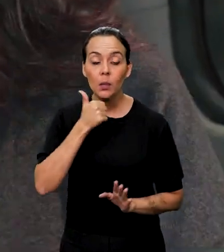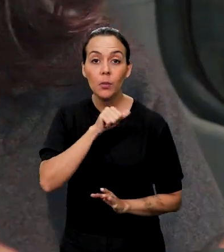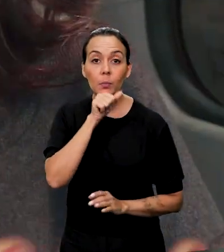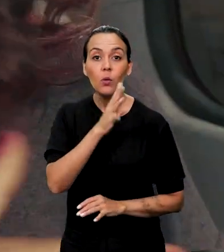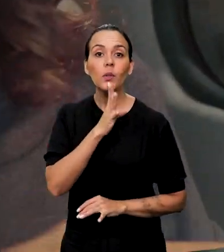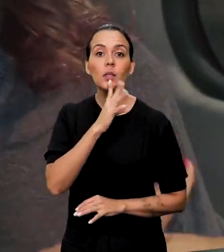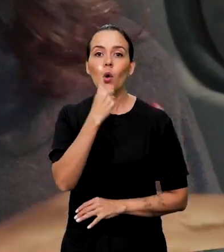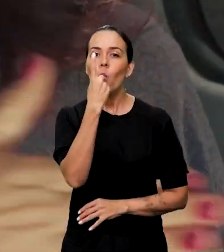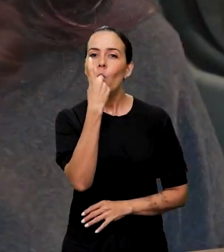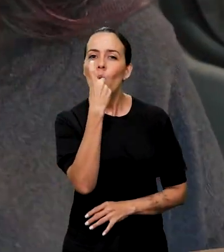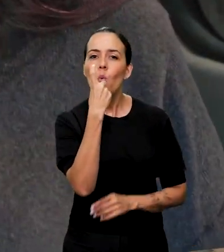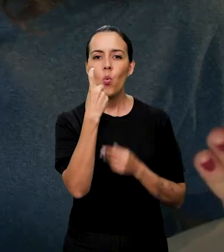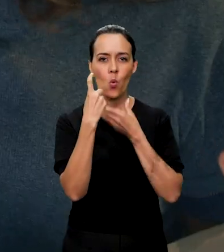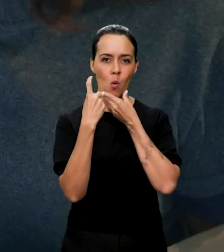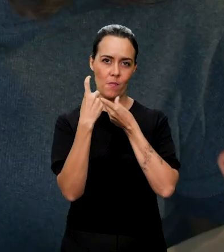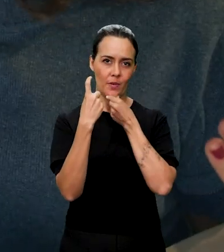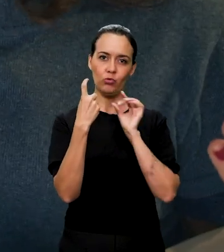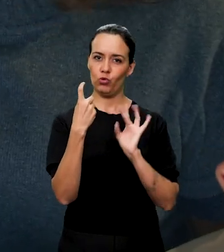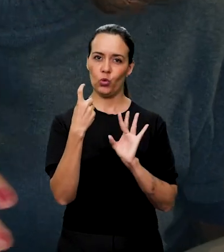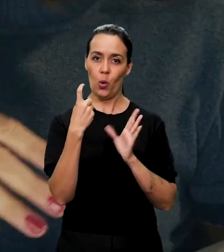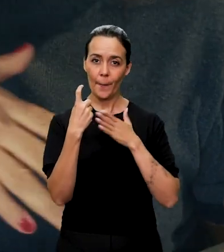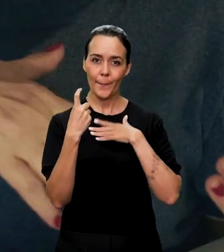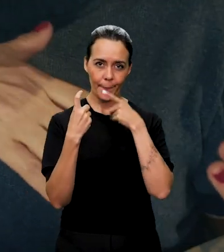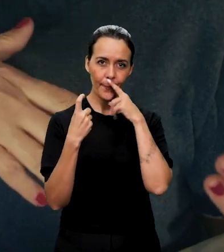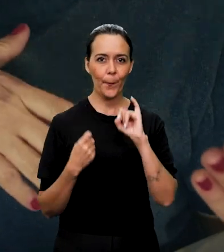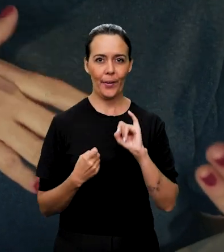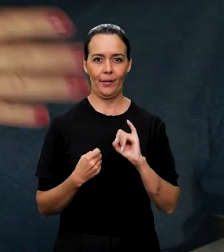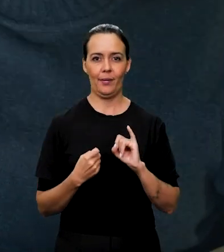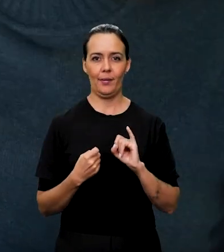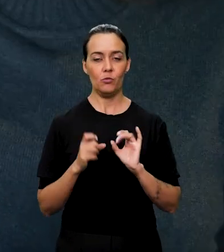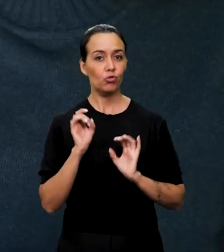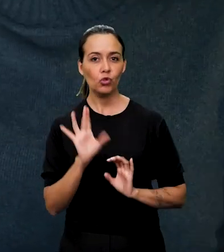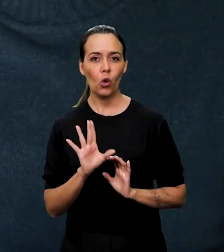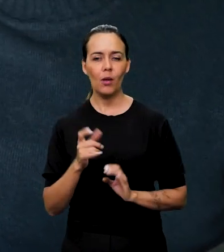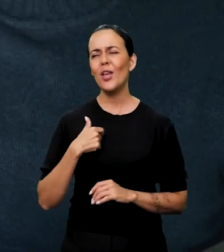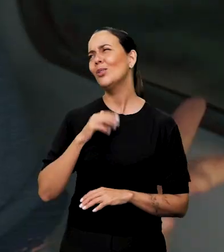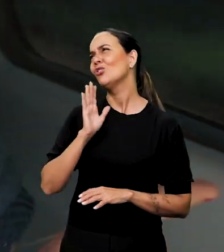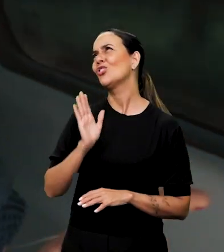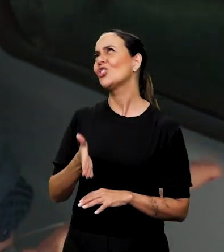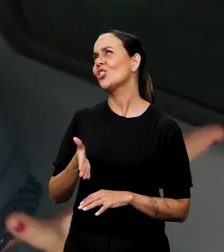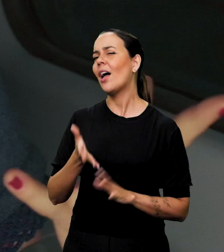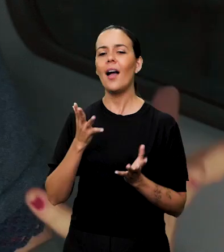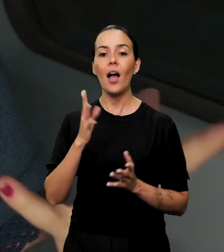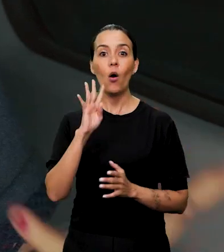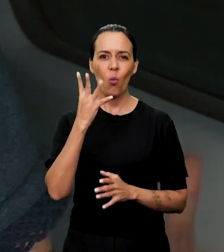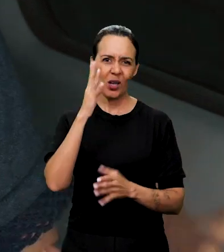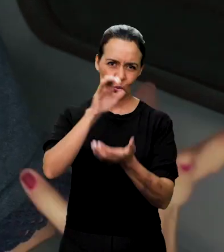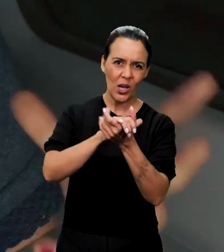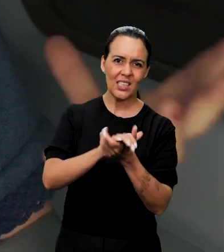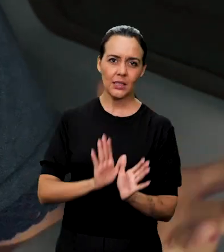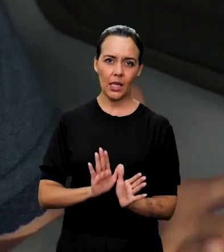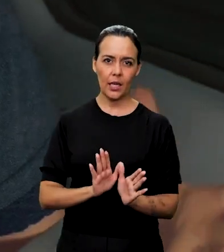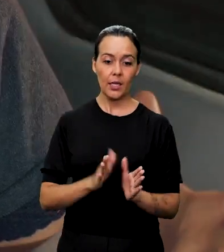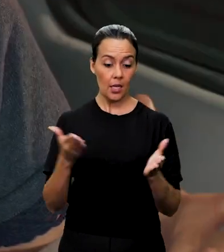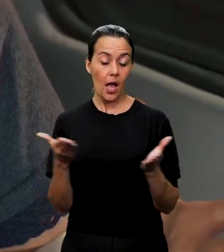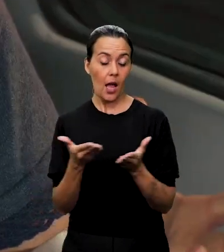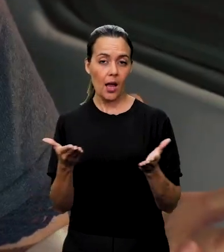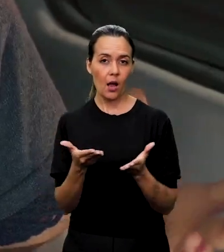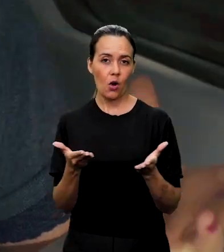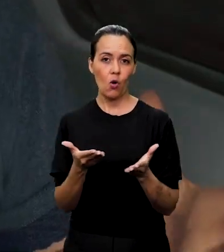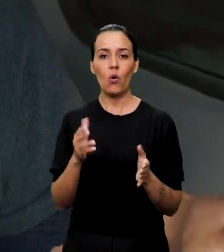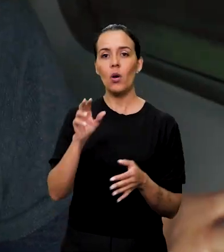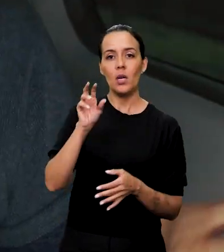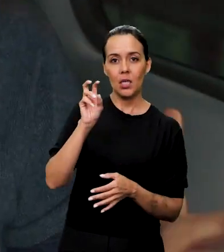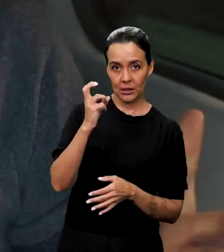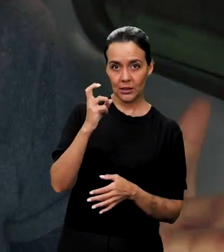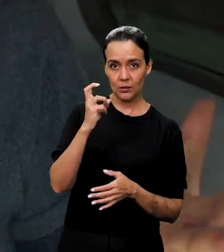pai, e eu, que já tive, sei lá, 4 relacionamentos sérios, né? Meus casamentos,